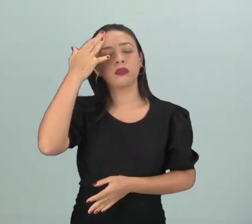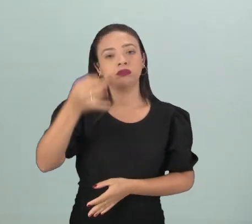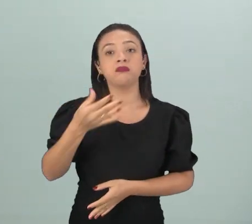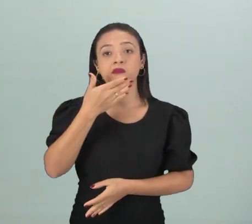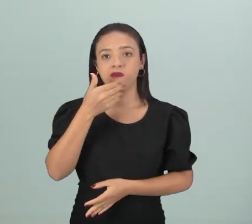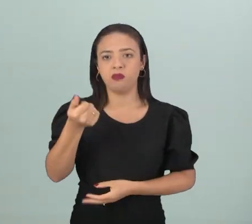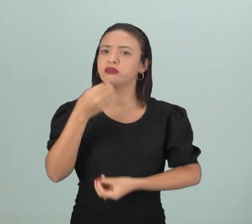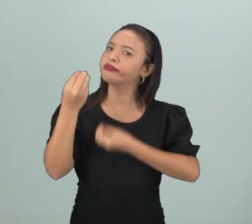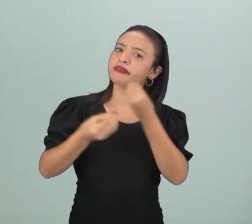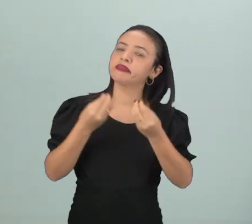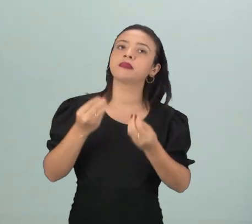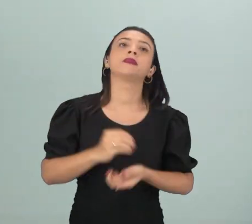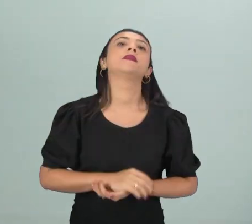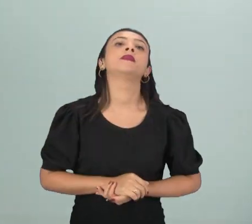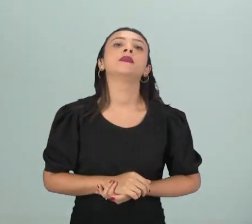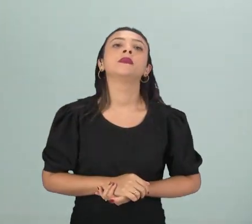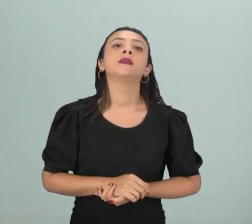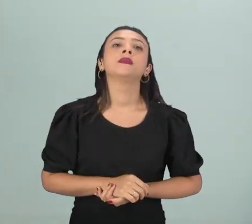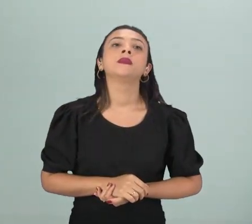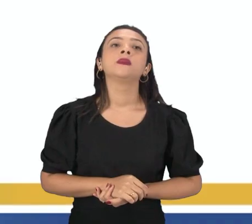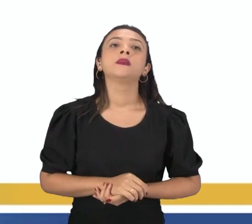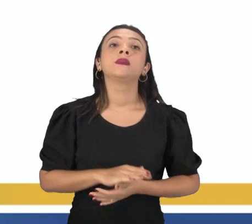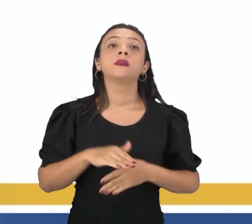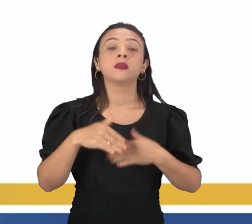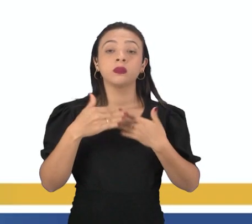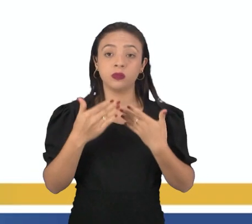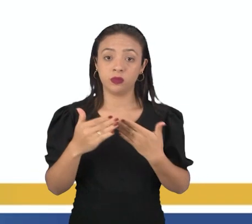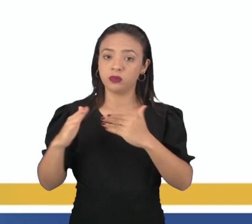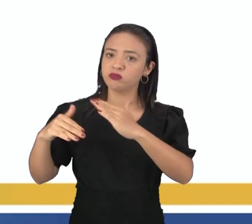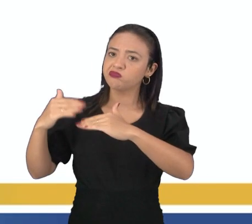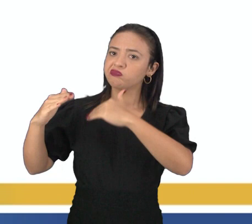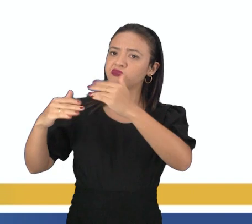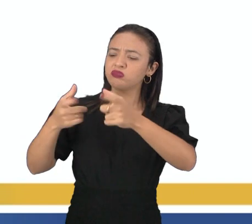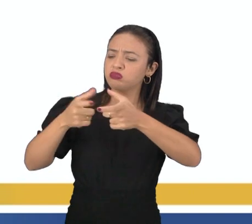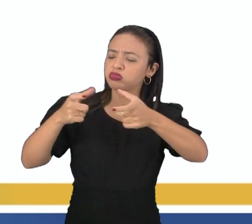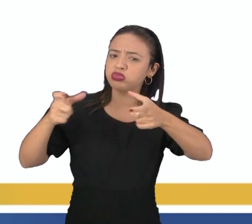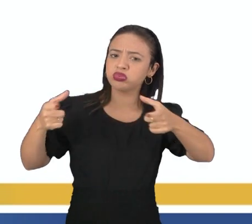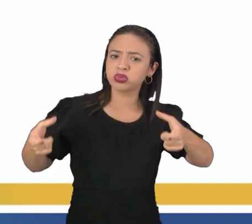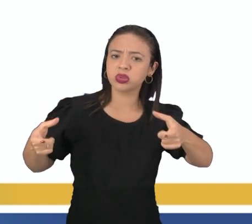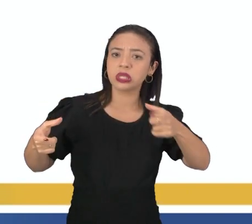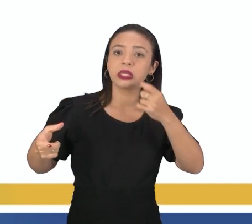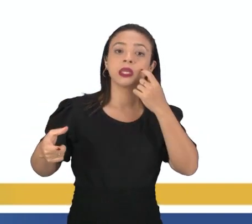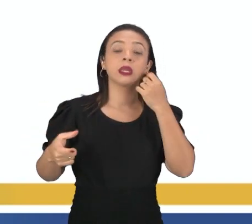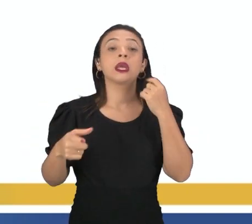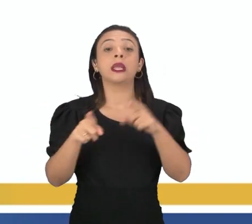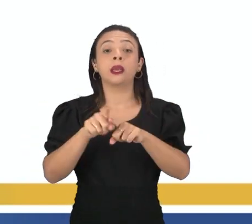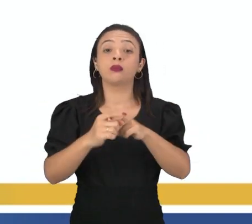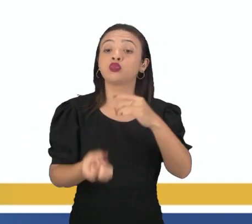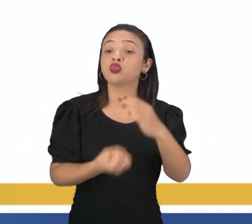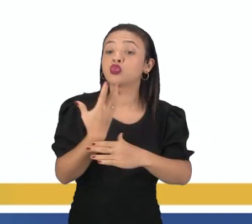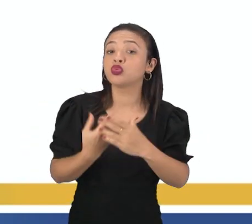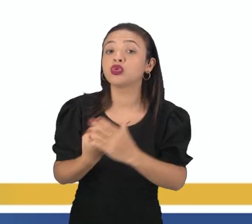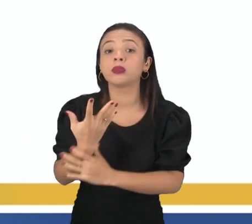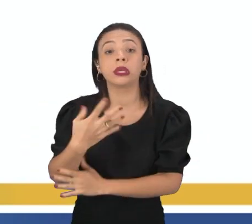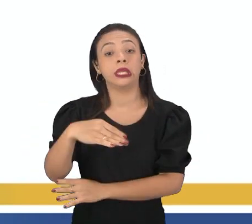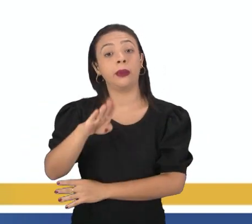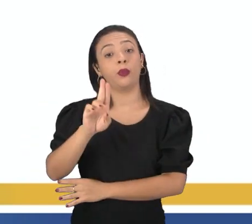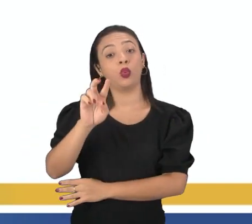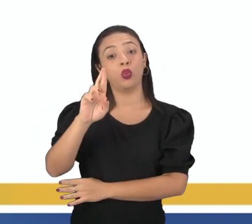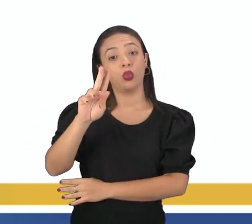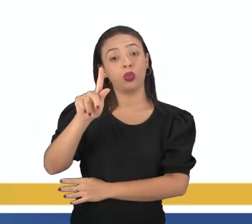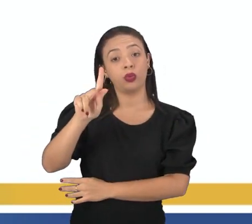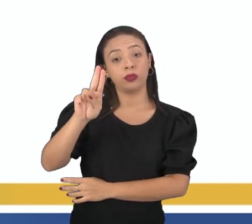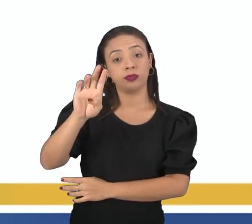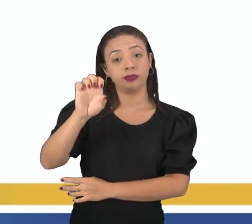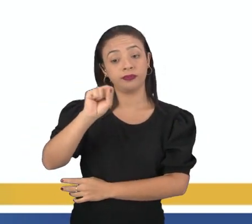foi consolidada. Observe. O crescimento demográfico, o surgimento da burguesia e o desenvolvimento do comércio,